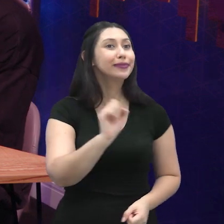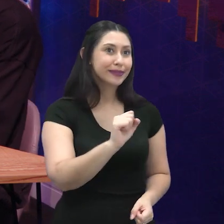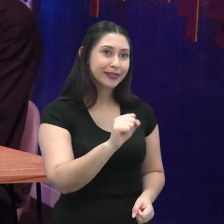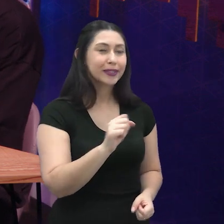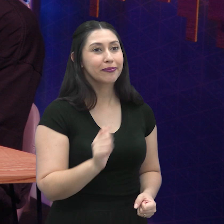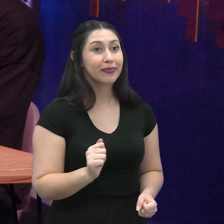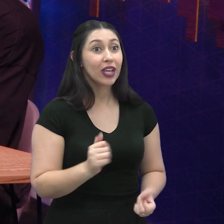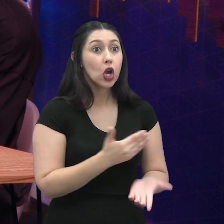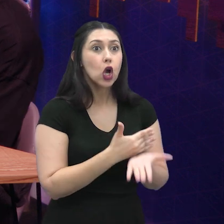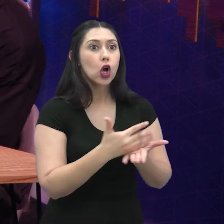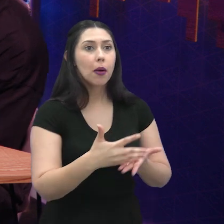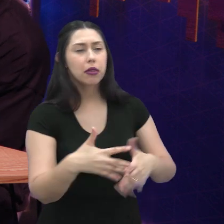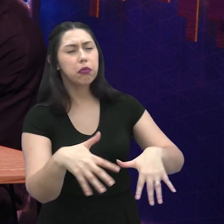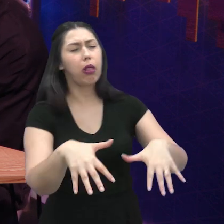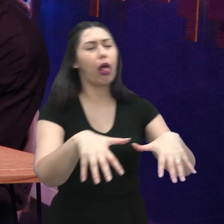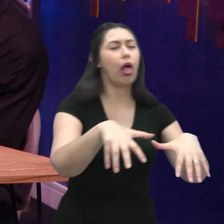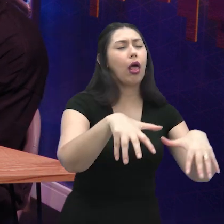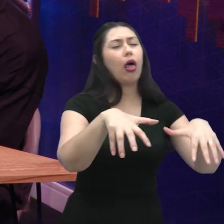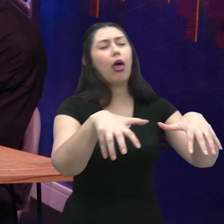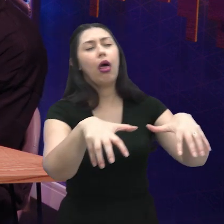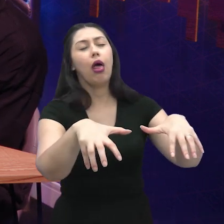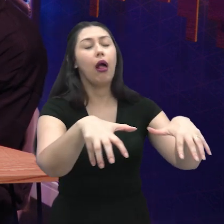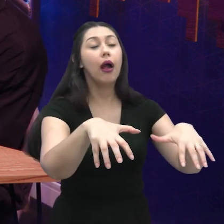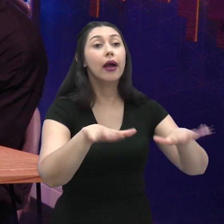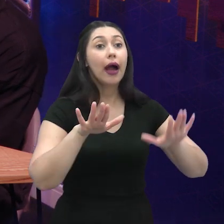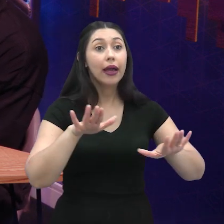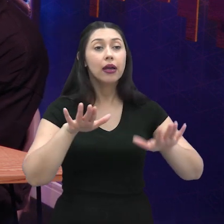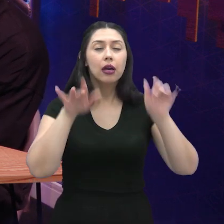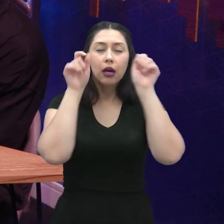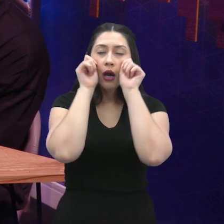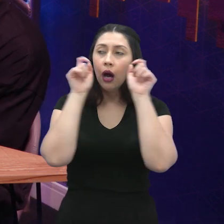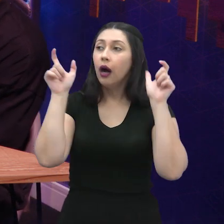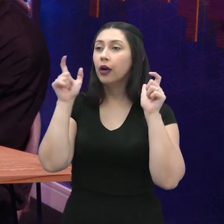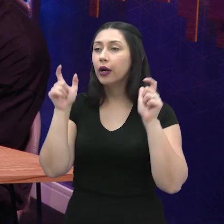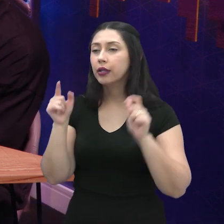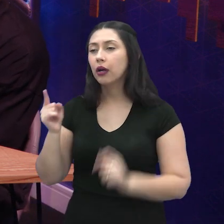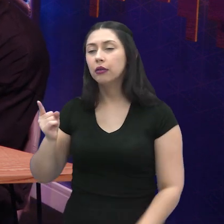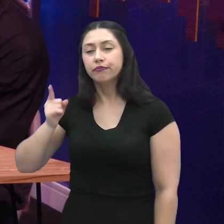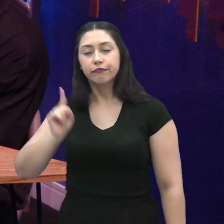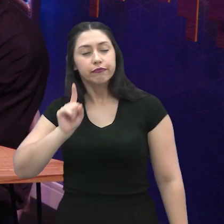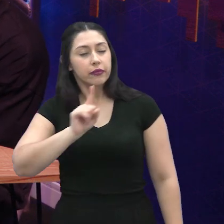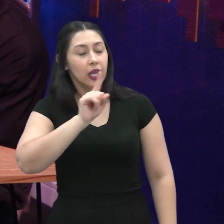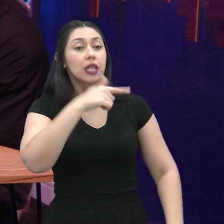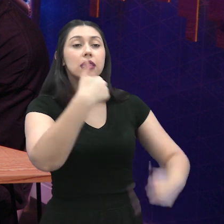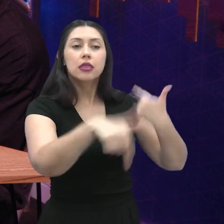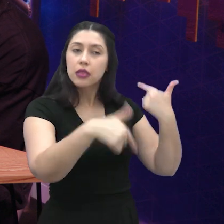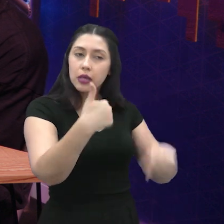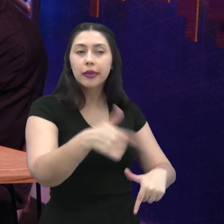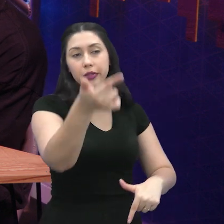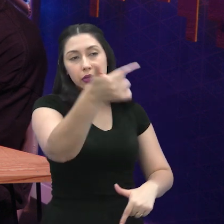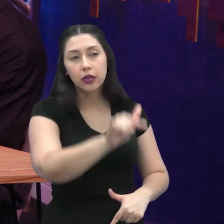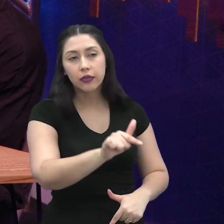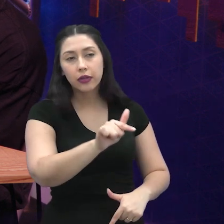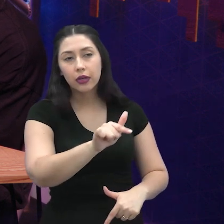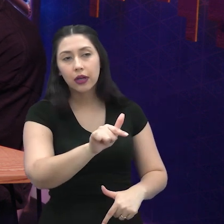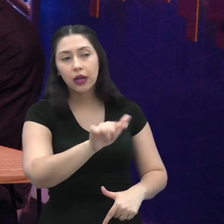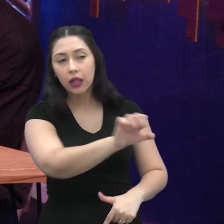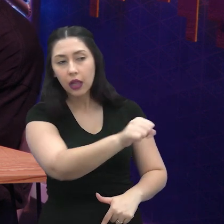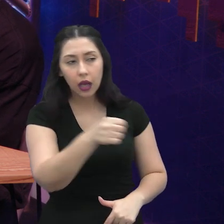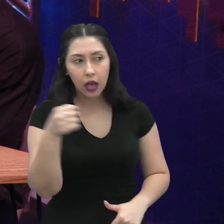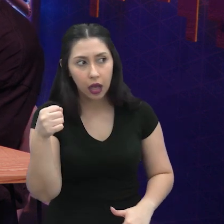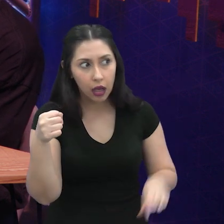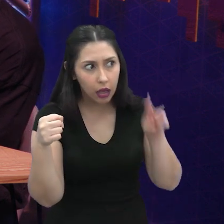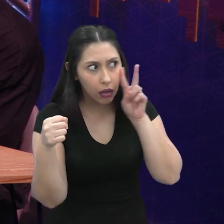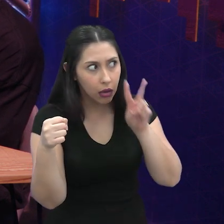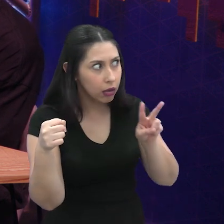colapso. Acontece um apocalipse zumbi. E daí ele tá saindo, assim, ele acorda, tá saindo pra ir trabalhar, mais um dia de trabalho,